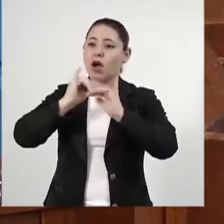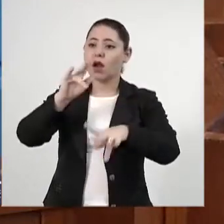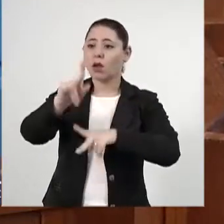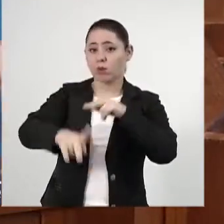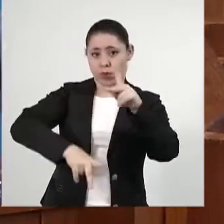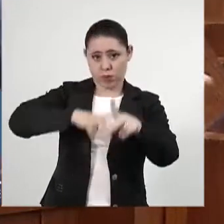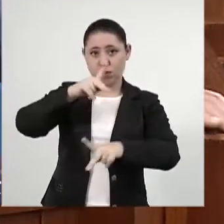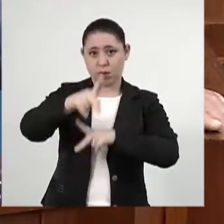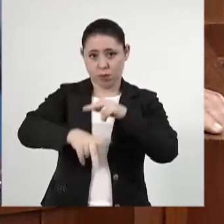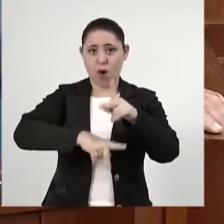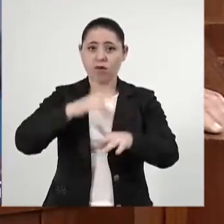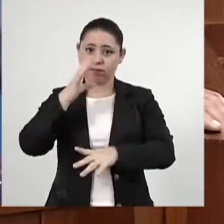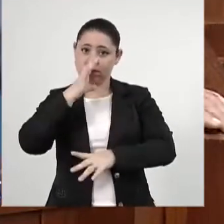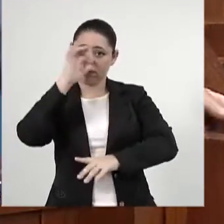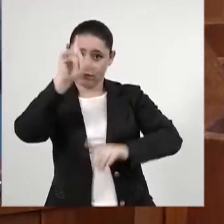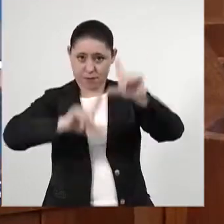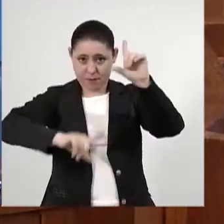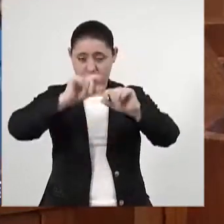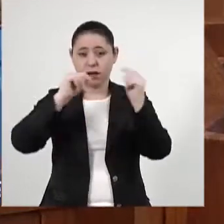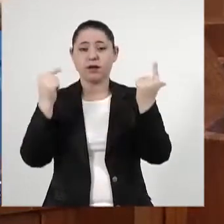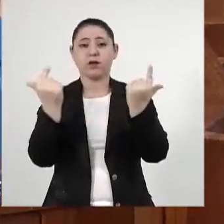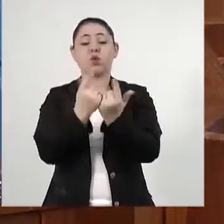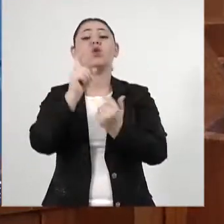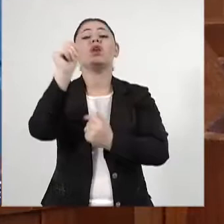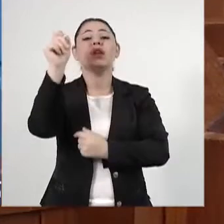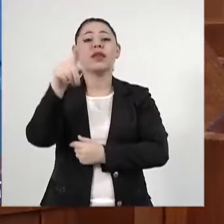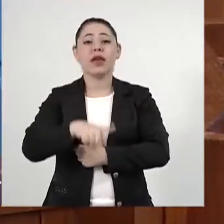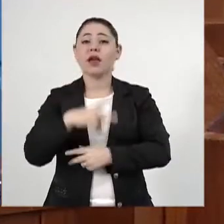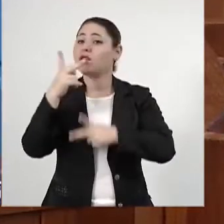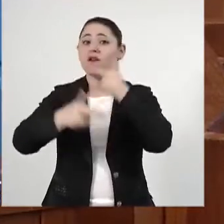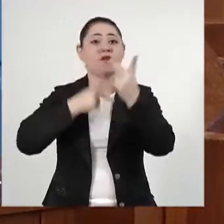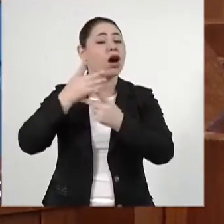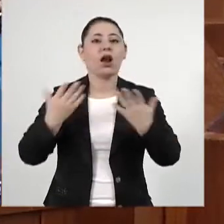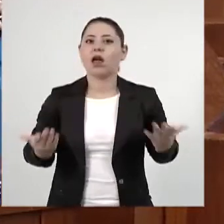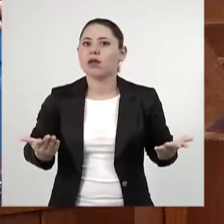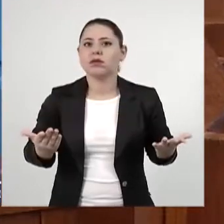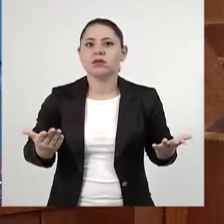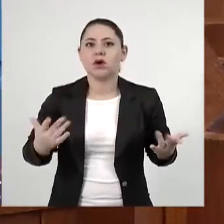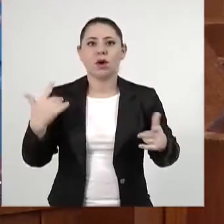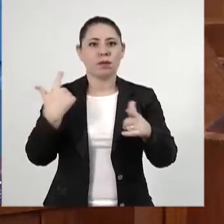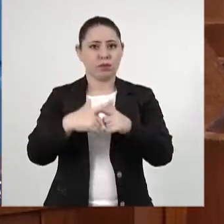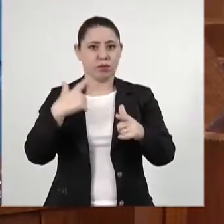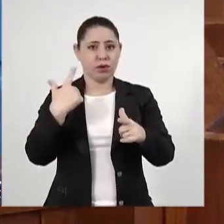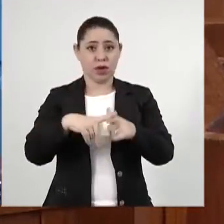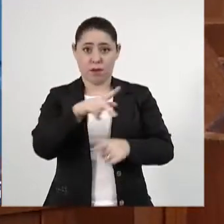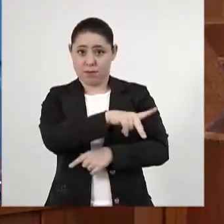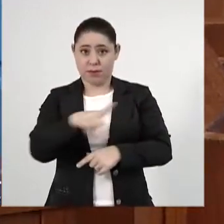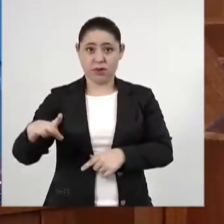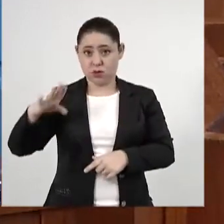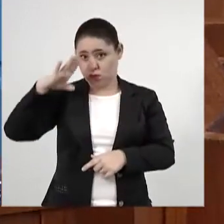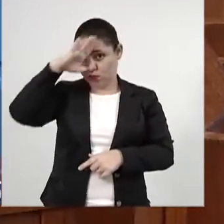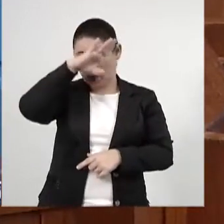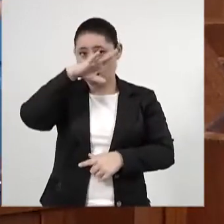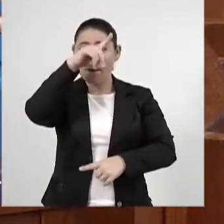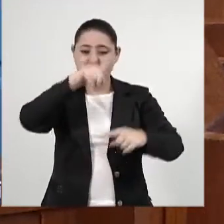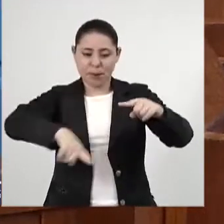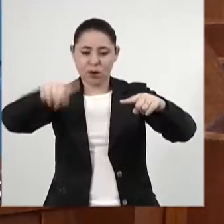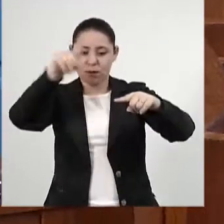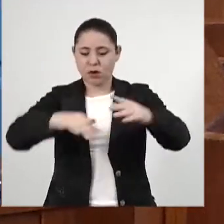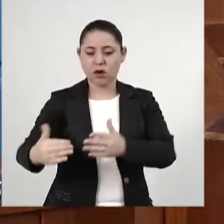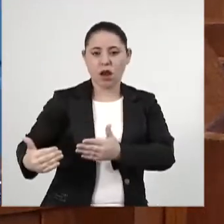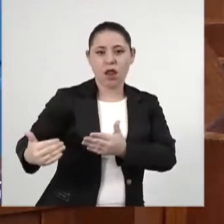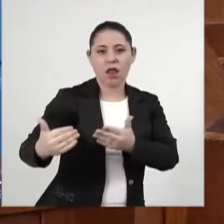através da televisão da Assembleia, o que é que o senhor está falando, porque o presidente da República está coibindo de